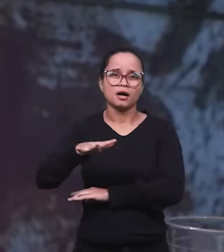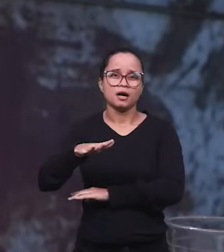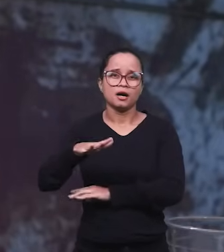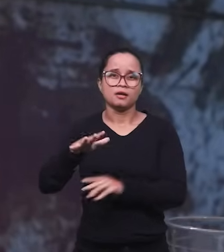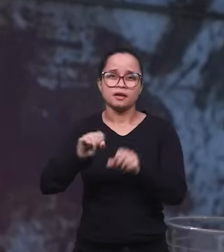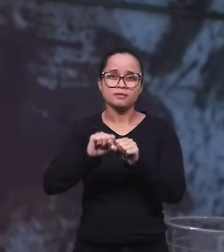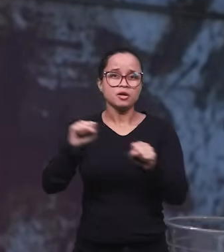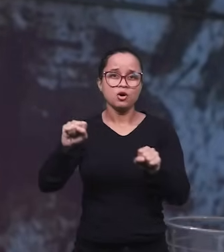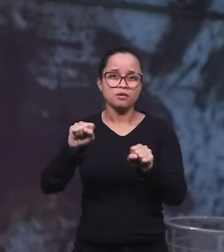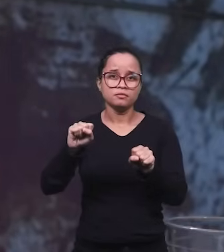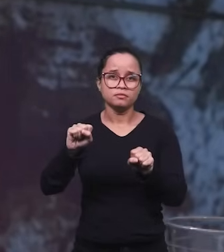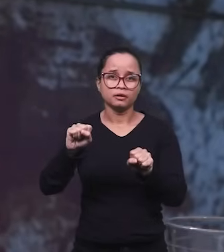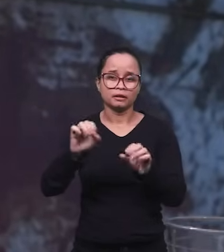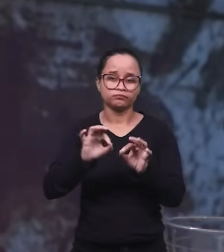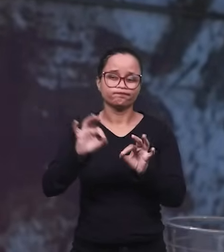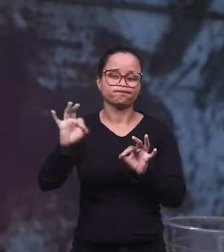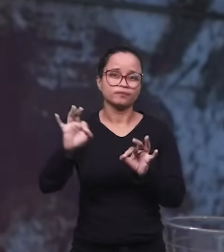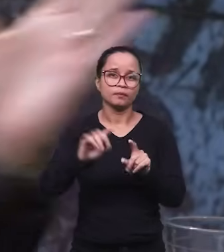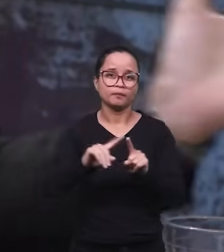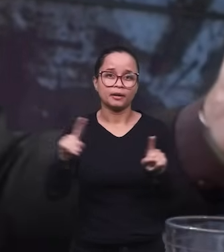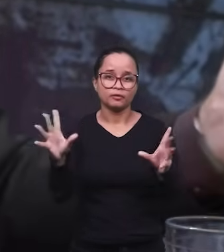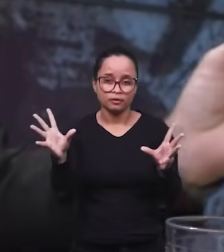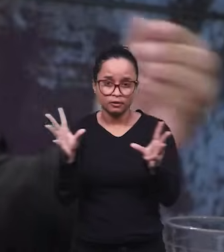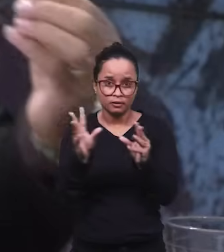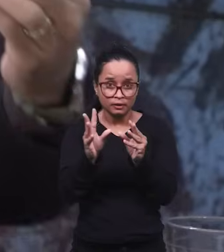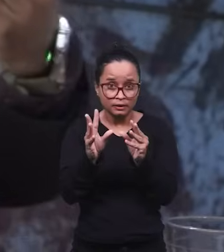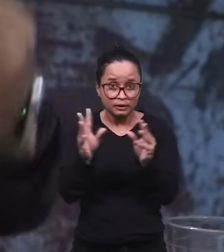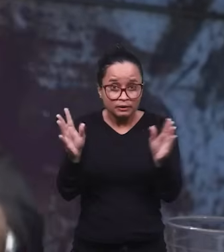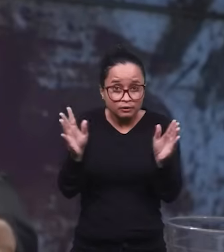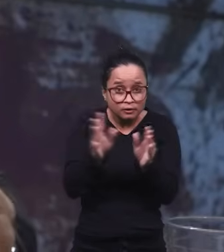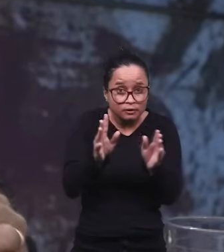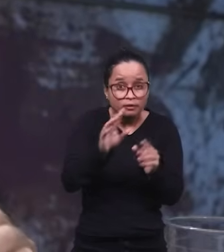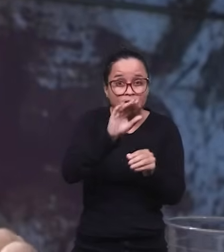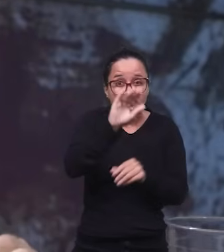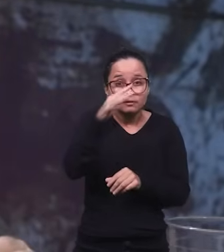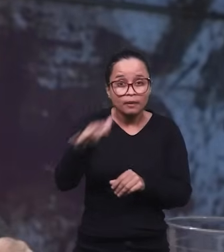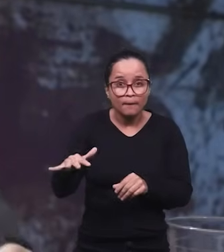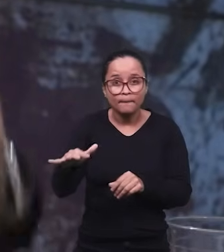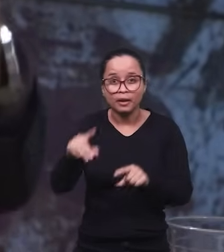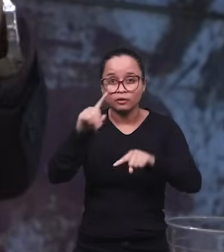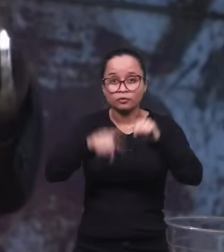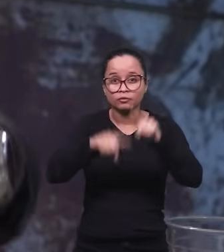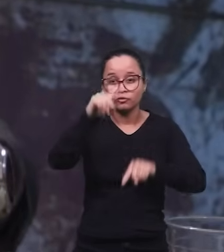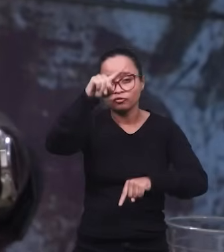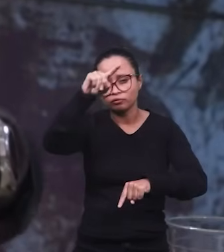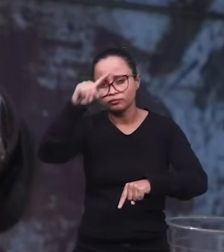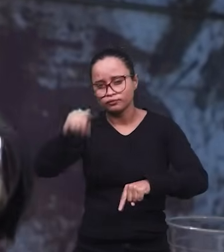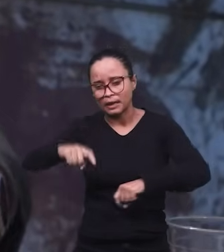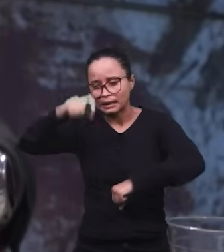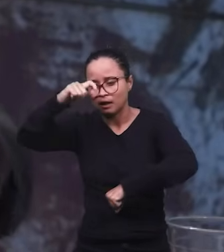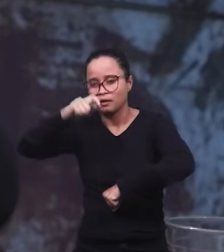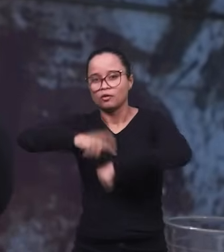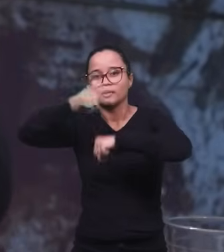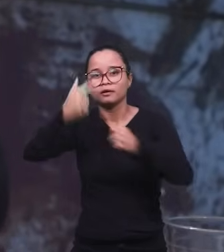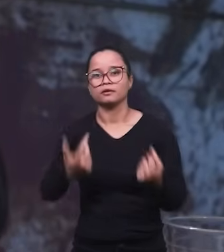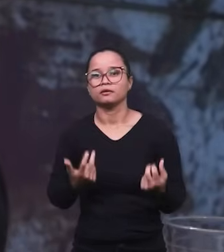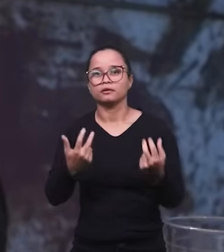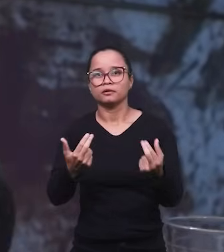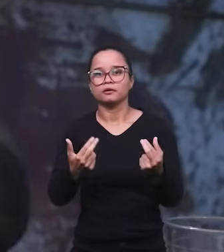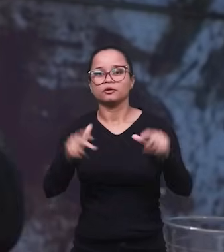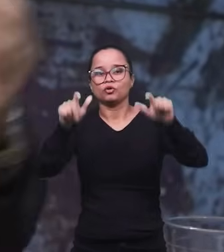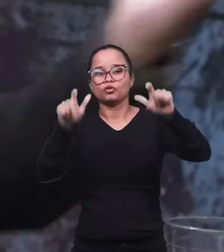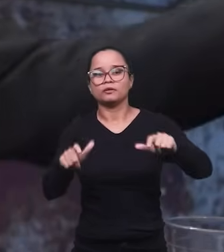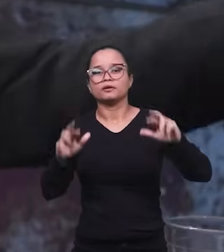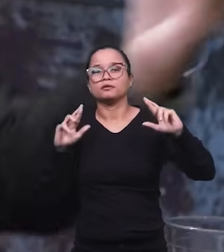que você teve uma contração do espaço para que o objeto caia no mesmo tempo, na mesma hora,